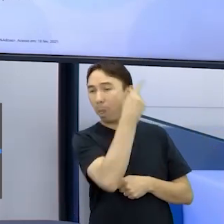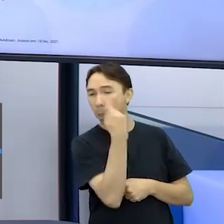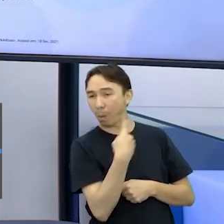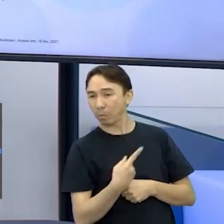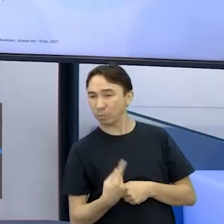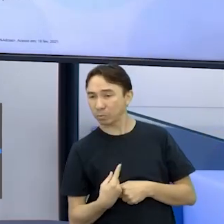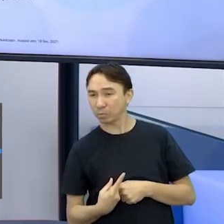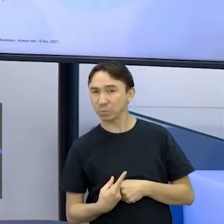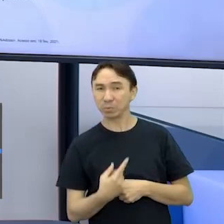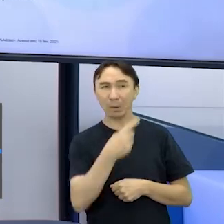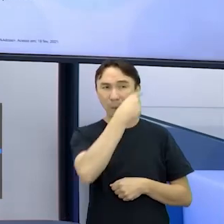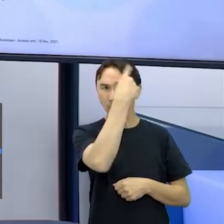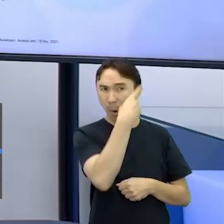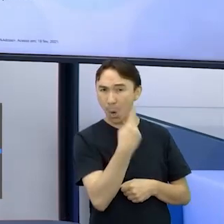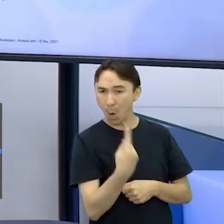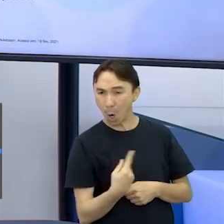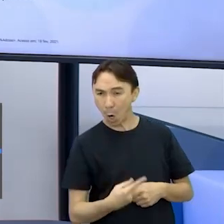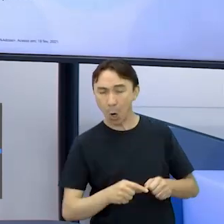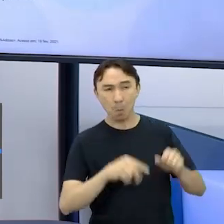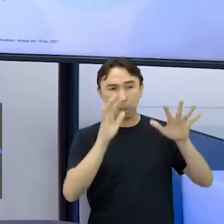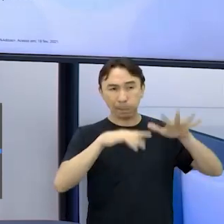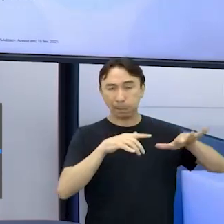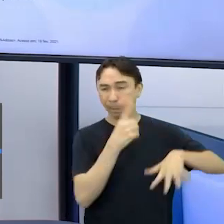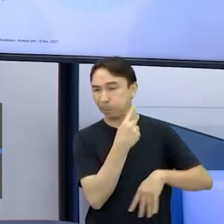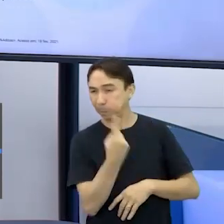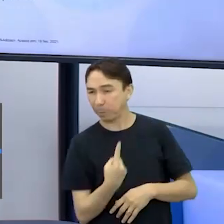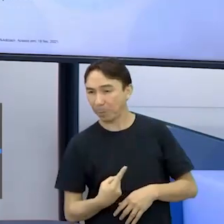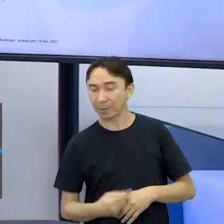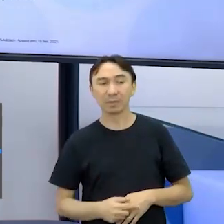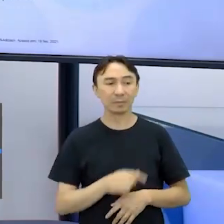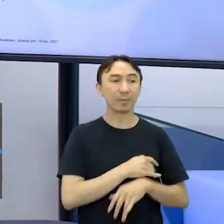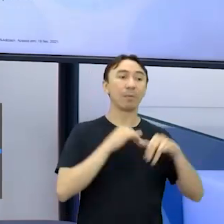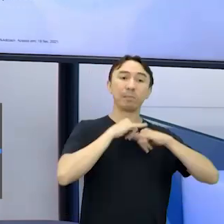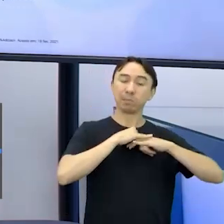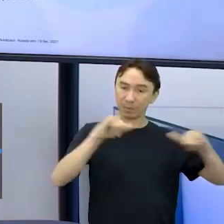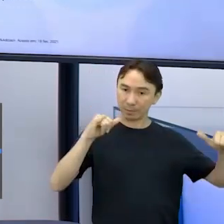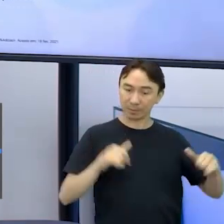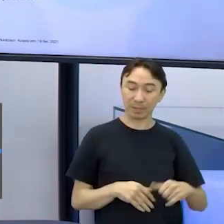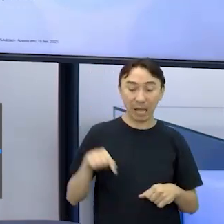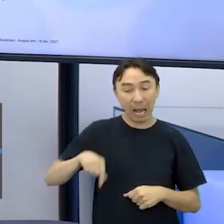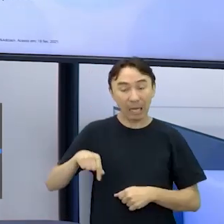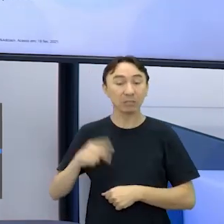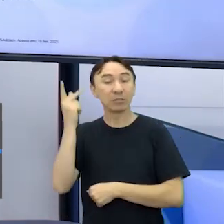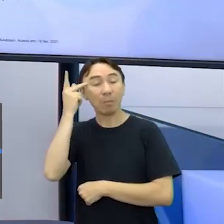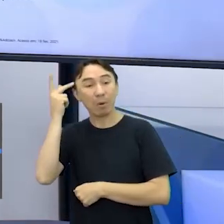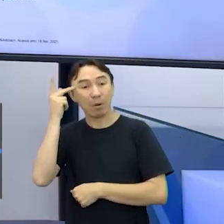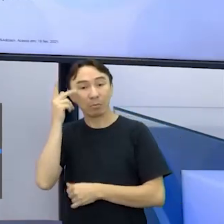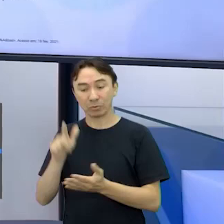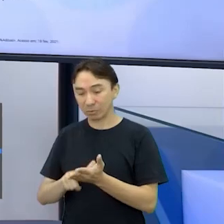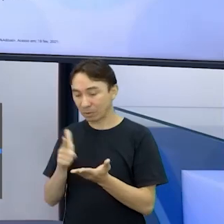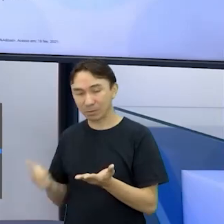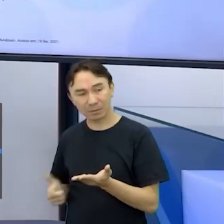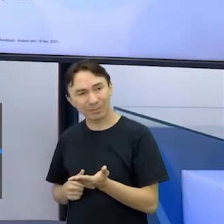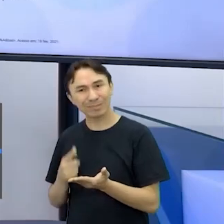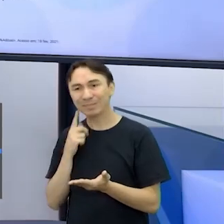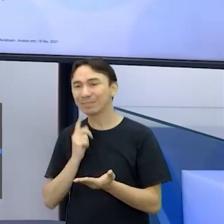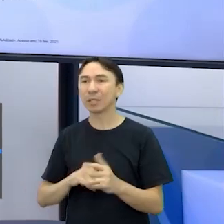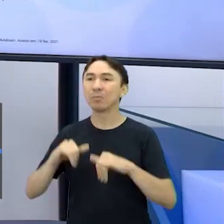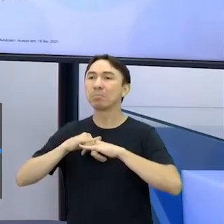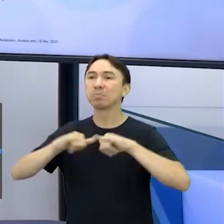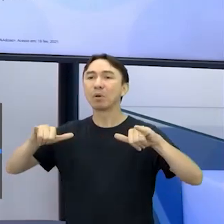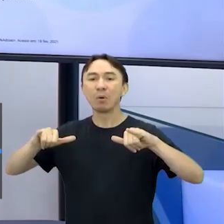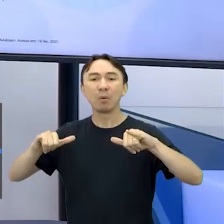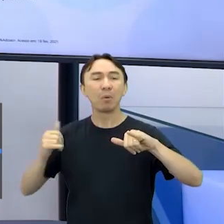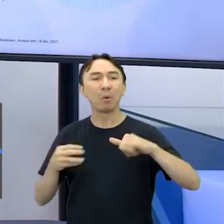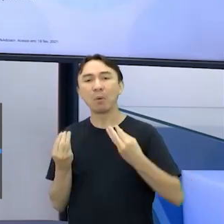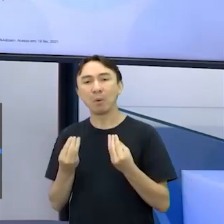E ele noticiou lá, e o jornal aqui em São Paulo vai noticiar como, se não tem informação?